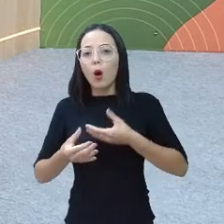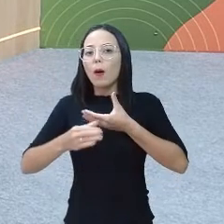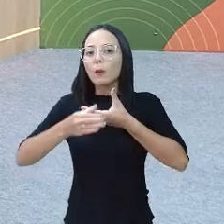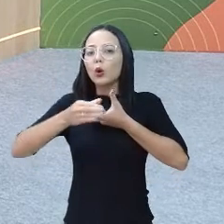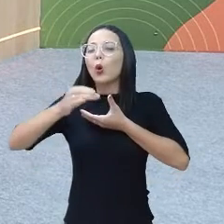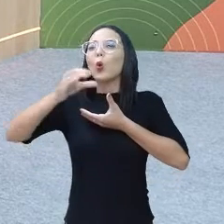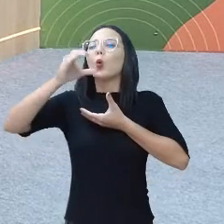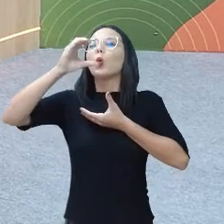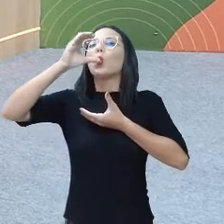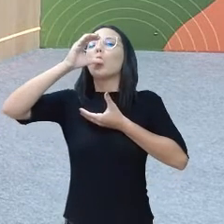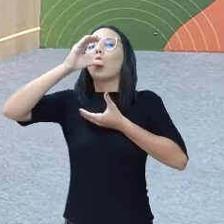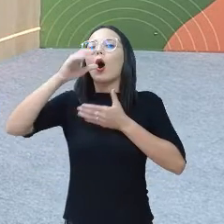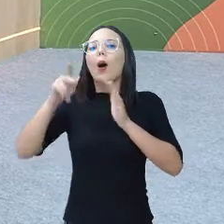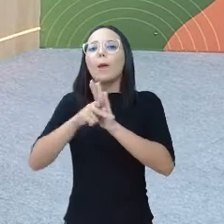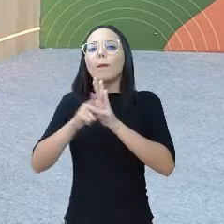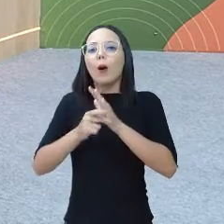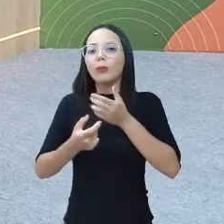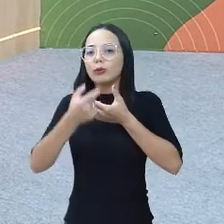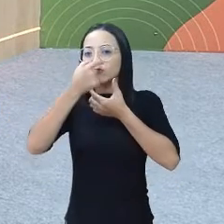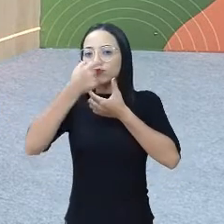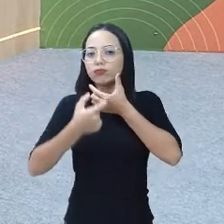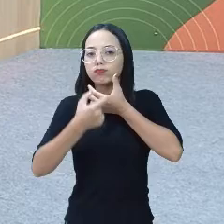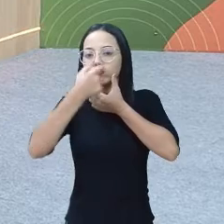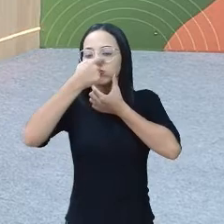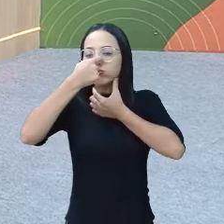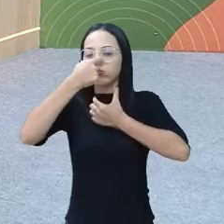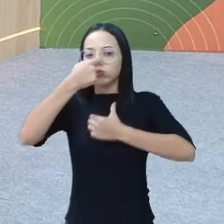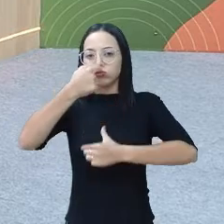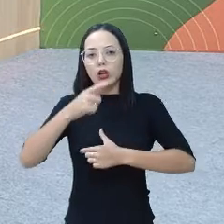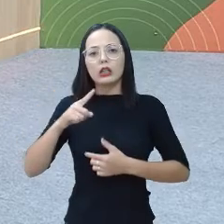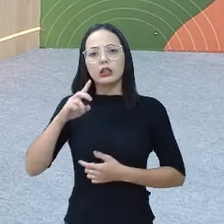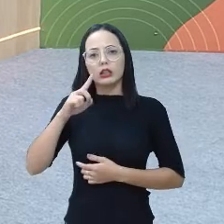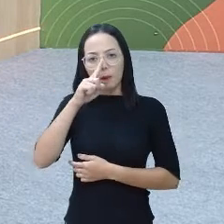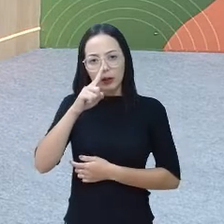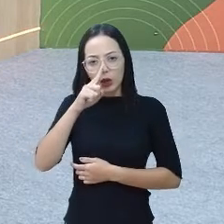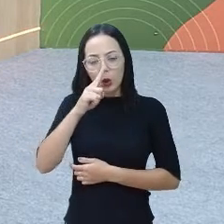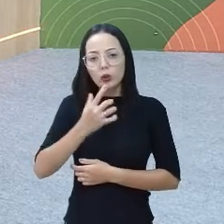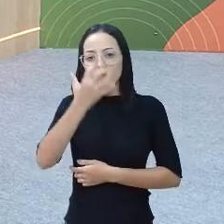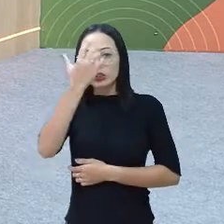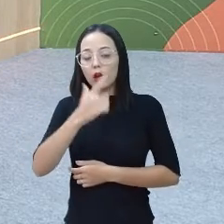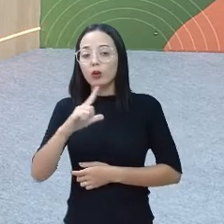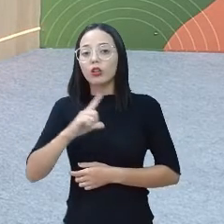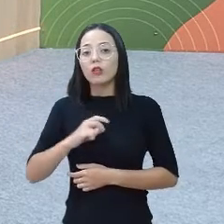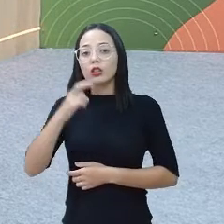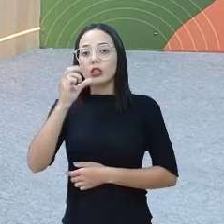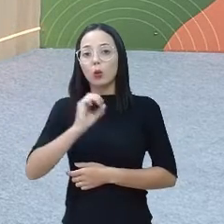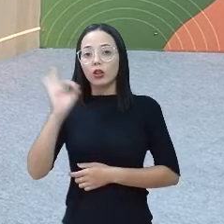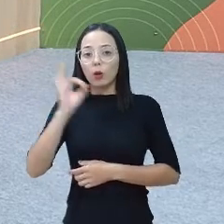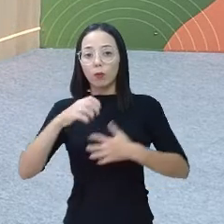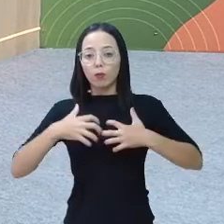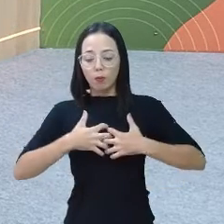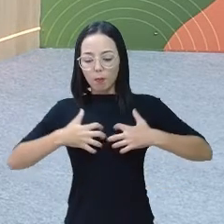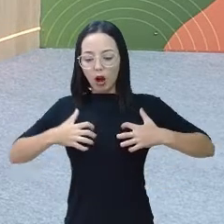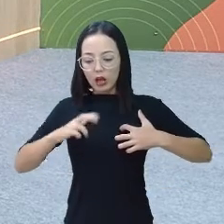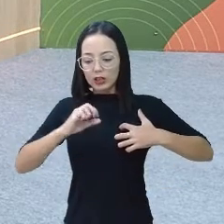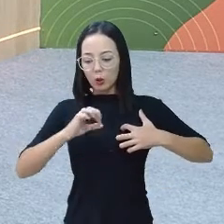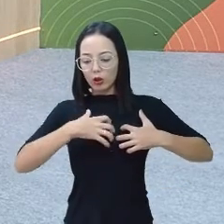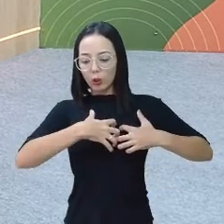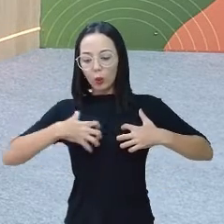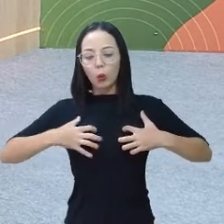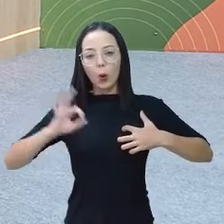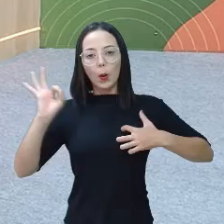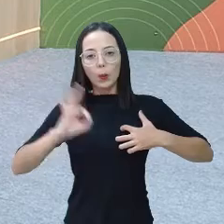contrair a Covid, né, em um grau mais grave, né? Eu tive 58% dos meus